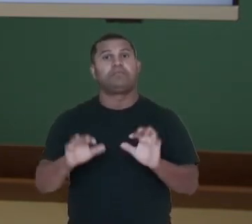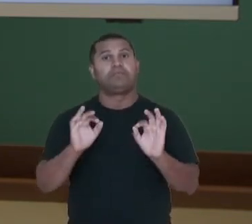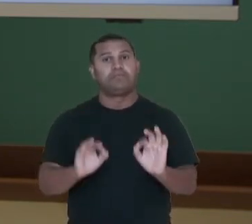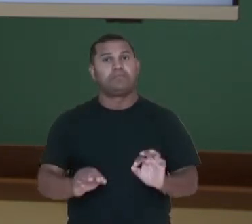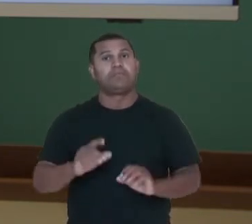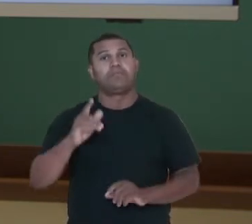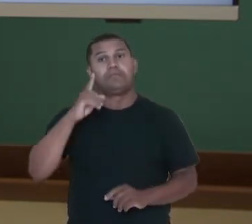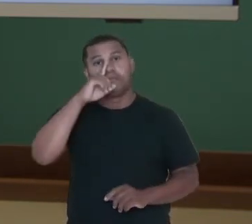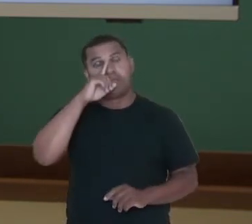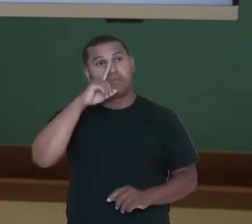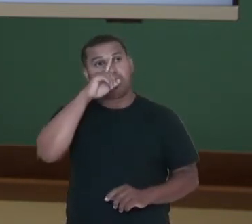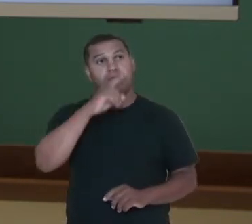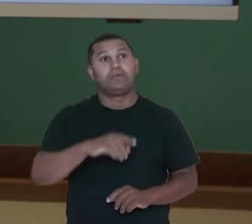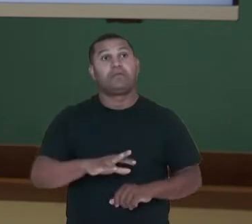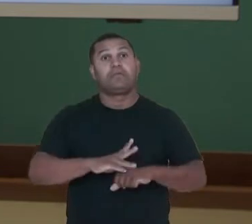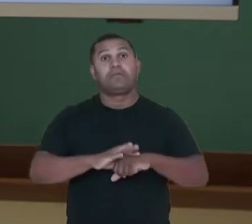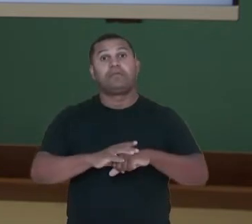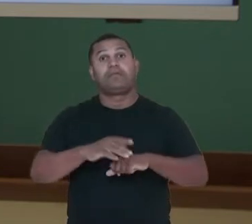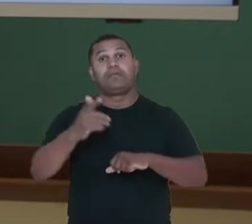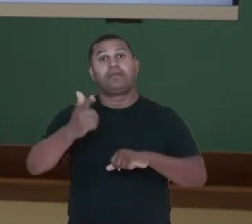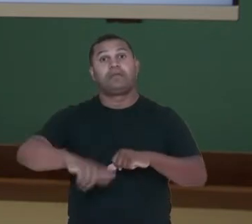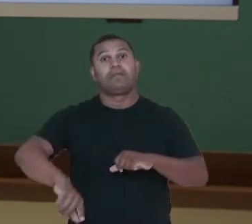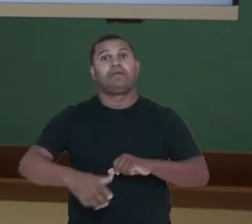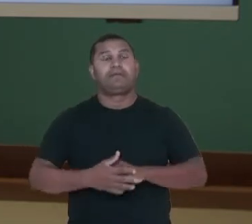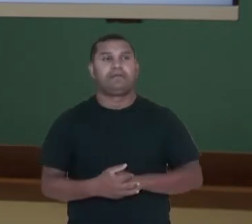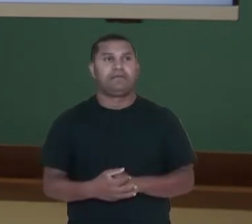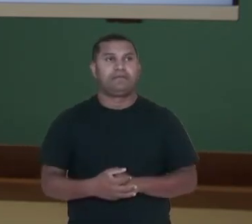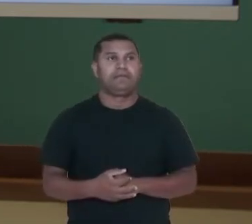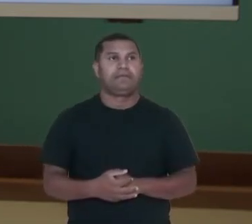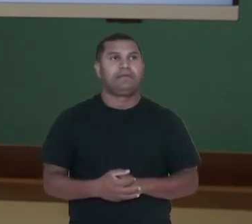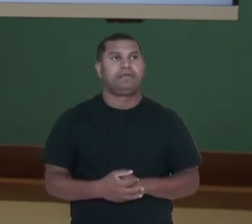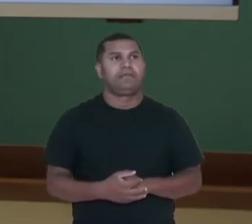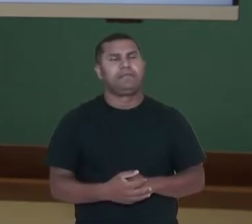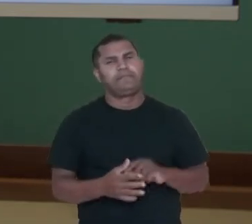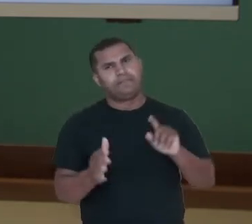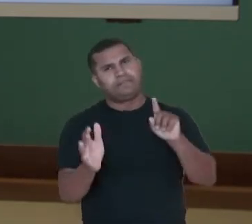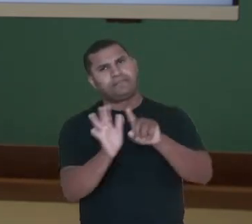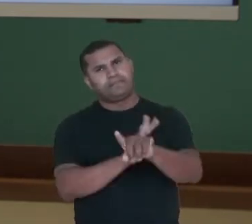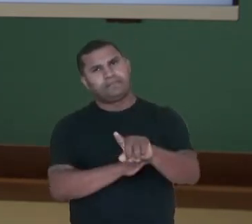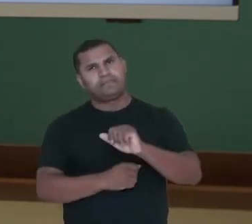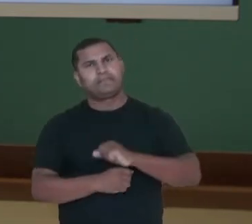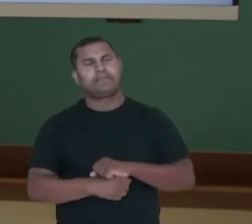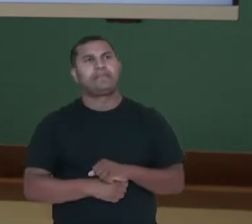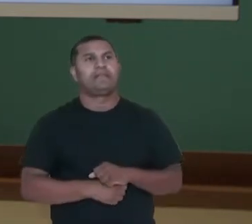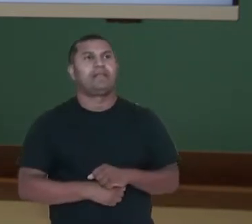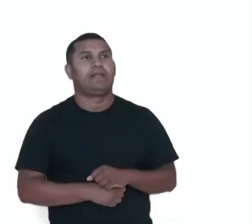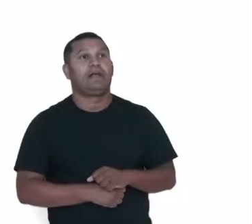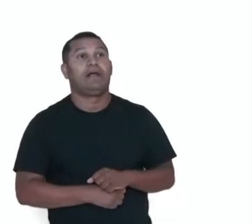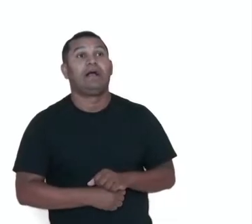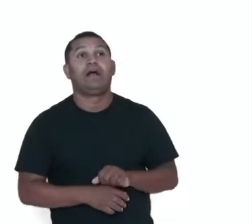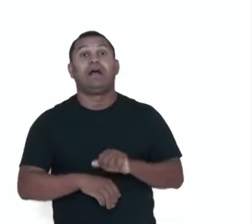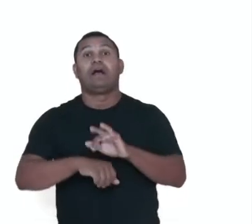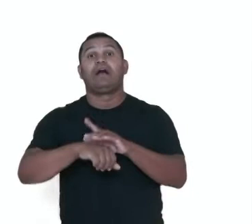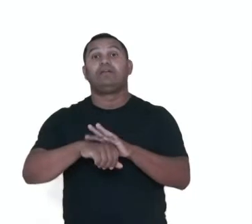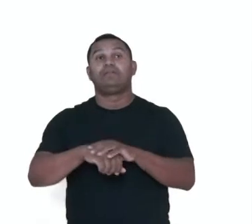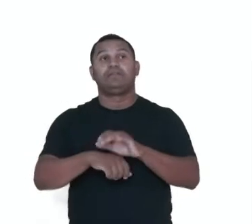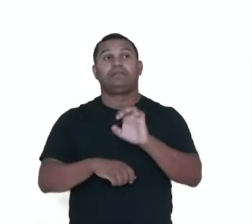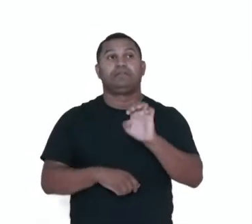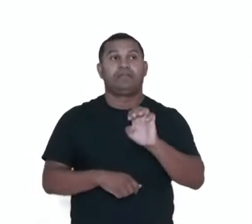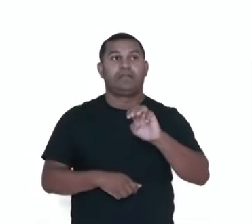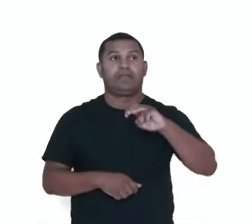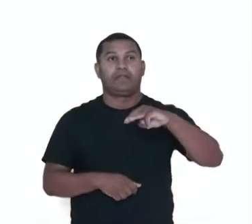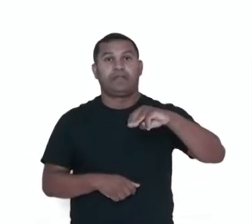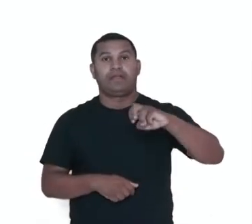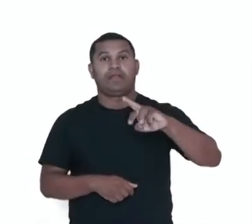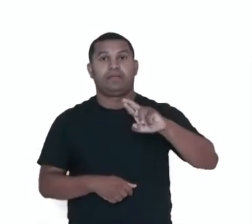contribuir, né, para o surgimento dessas doenças infecciosas. Então, vamos lá, olha. As doenças emergentes e